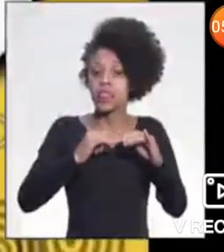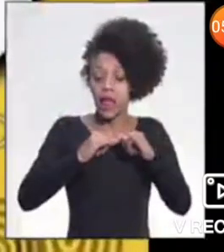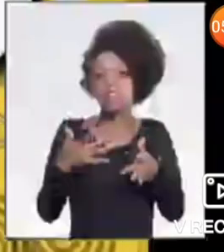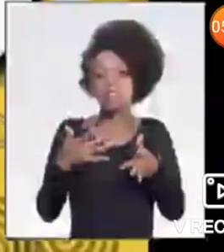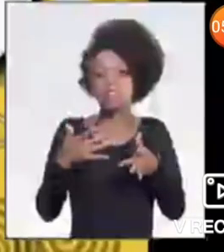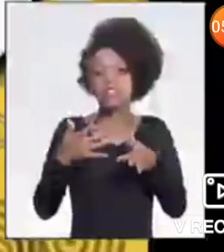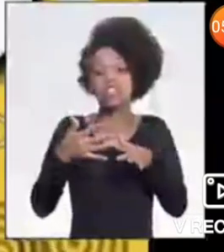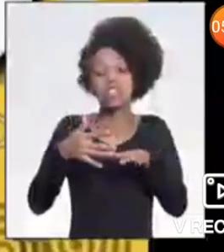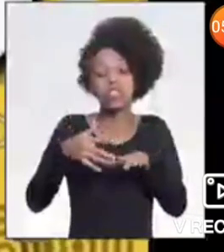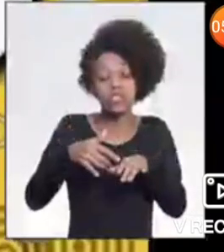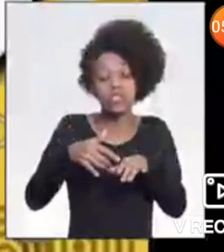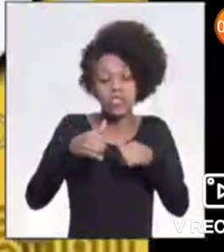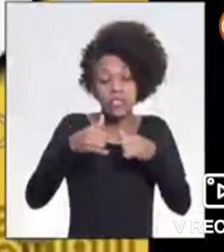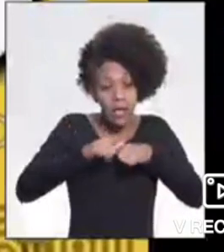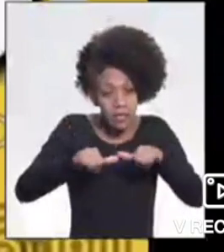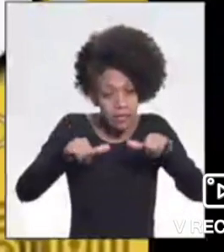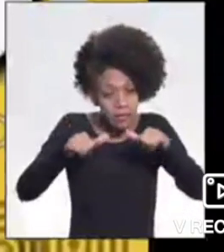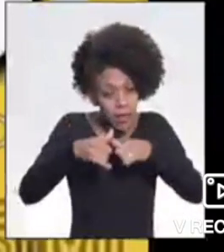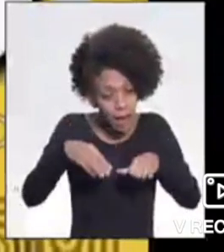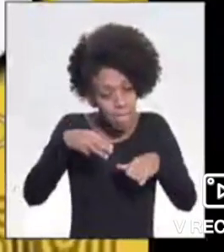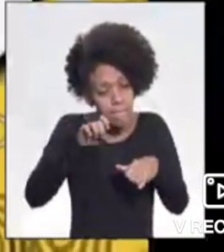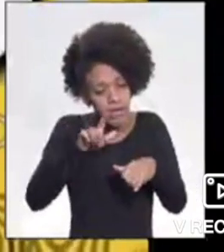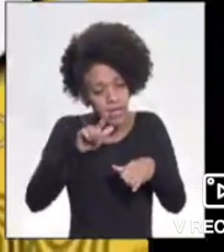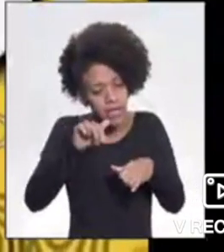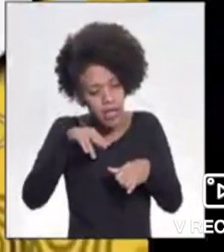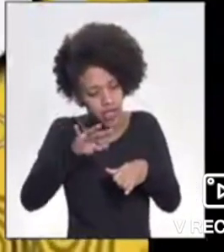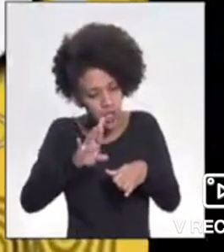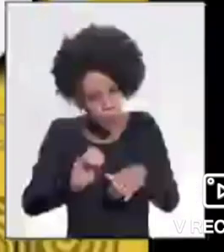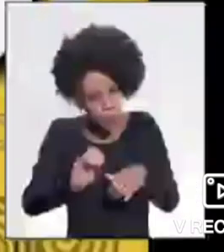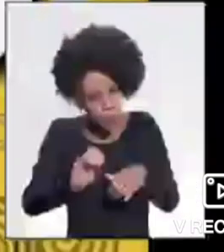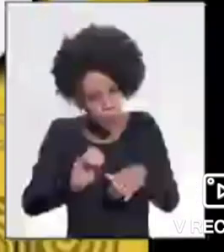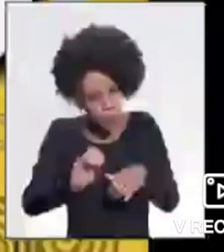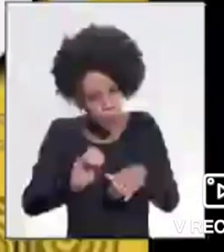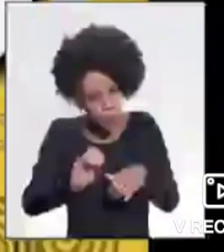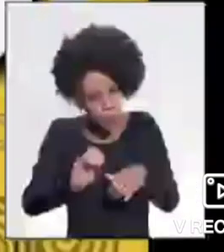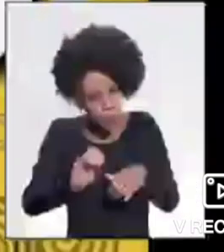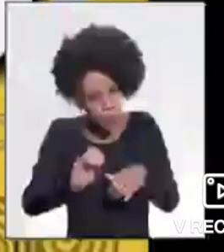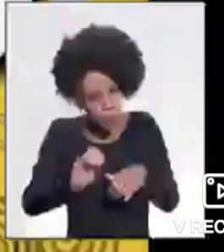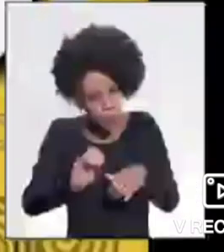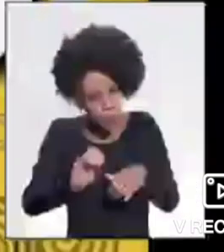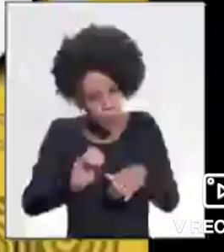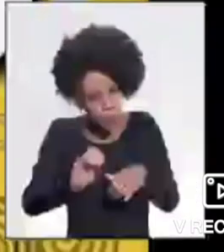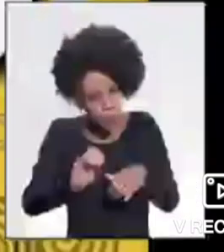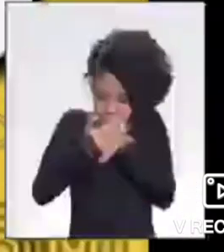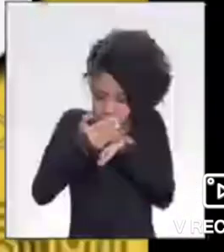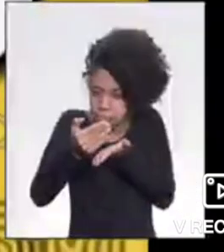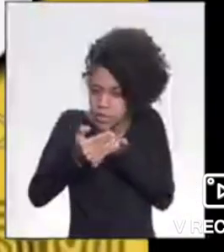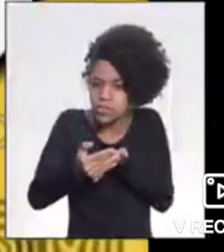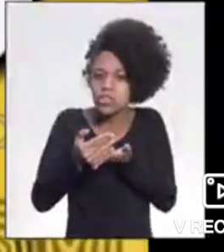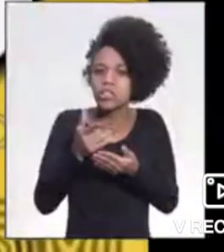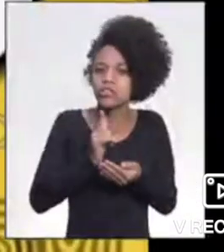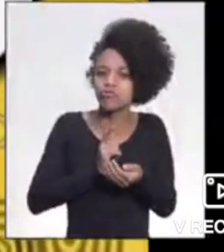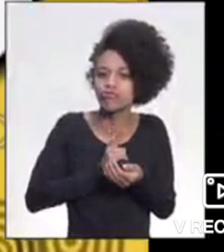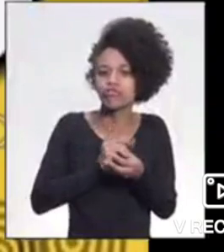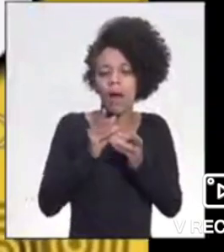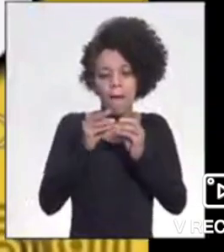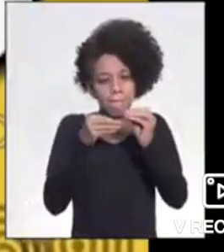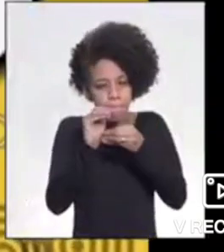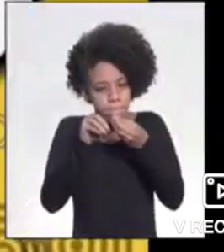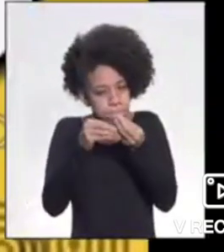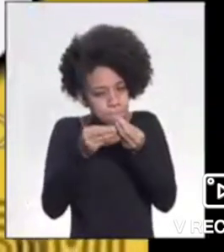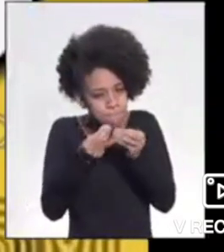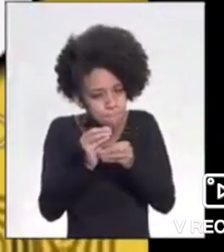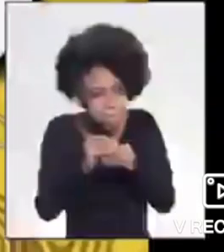elétricas, de campos elétrico e magnético controlados, através negativamente e que possuíam massa, isso é, eram